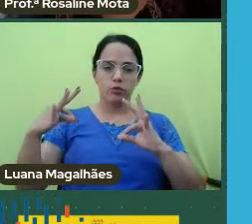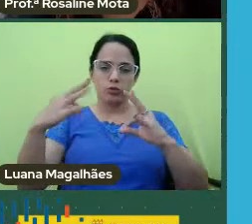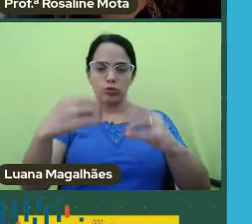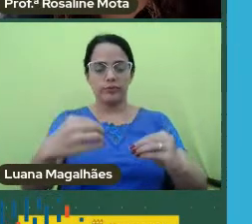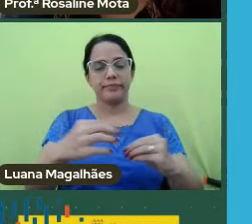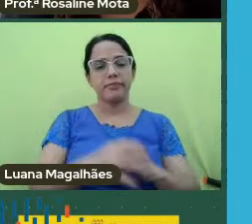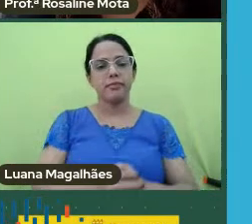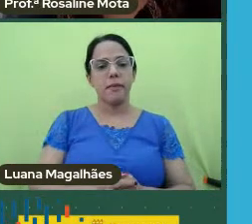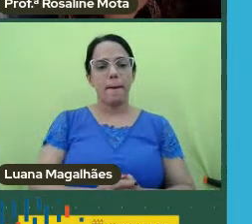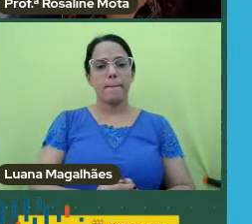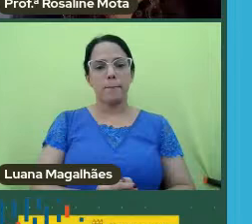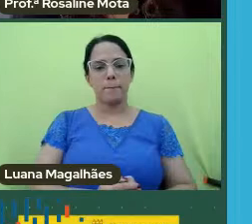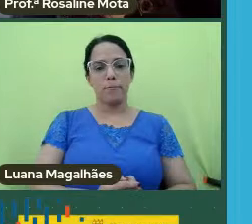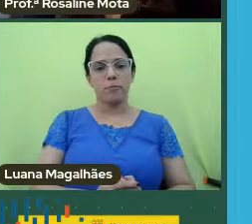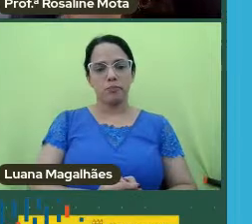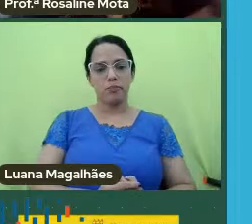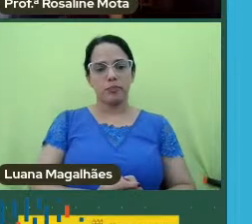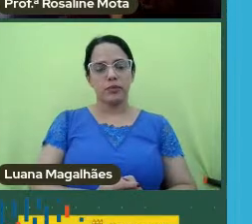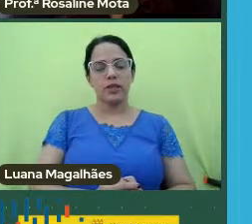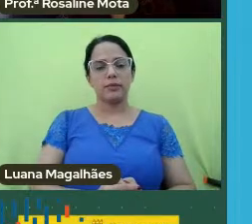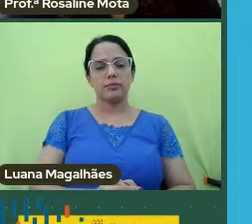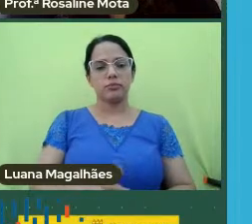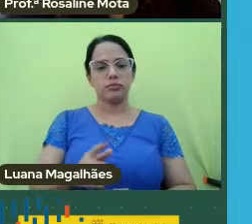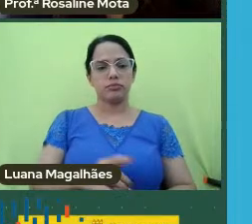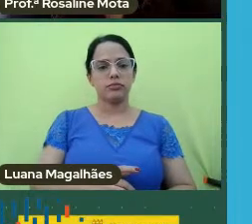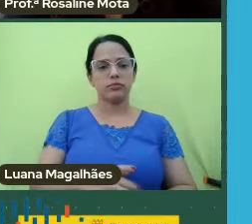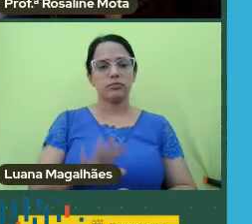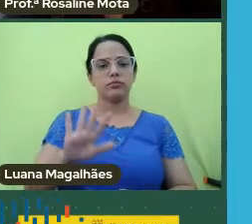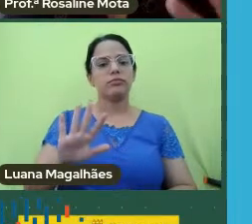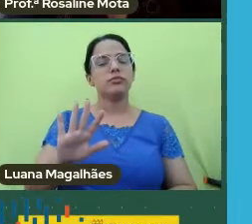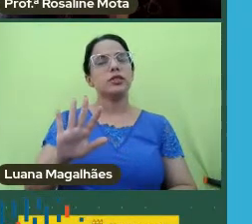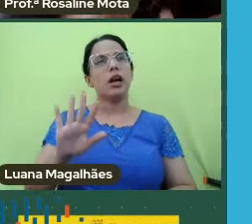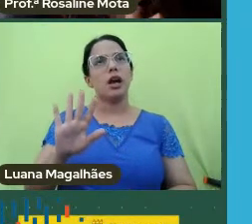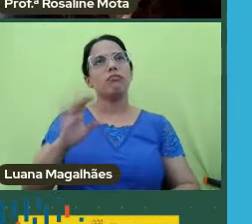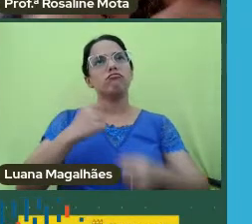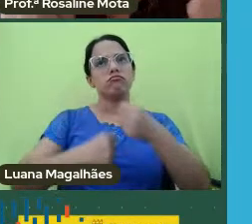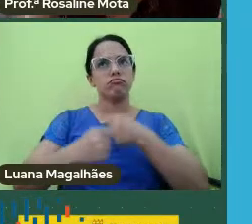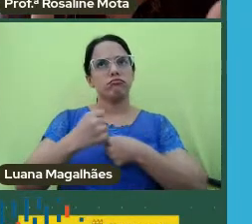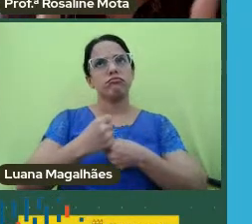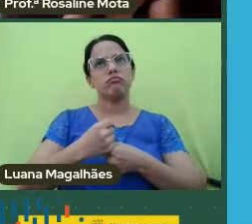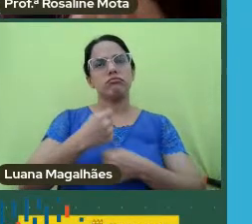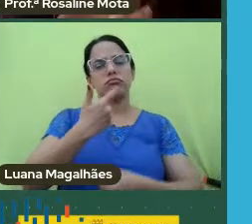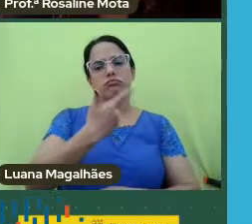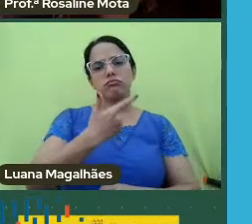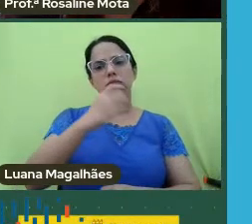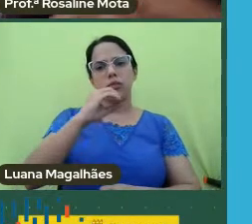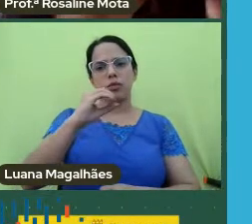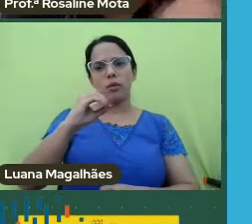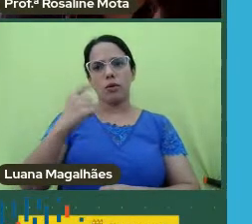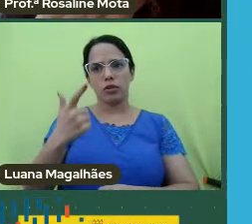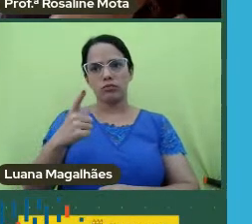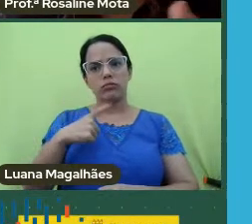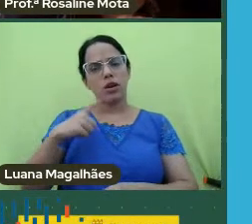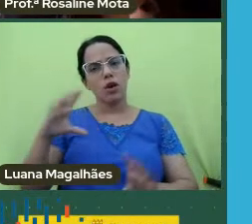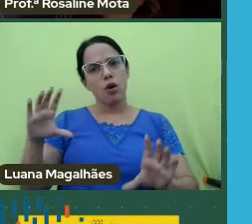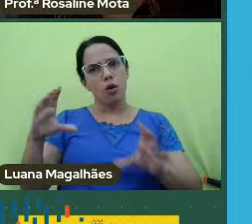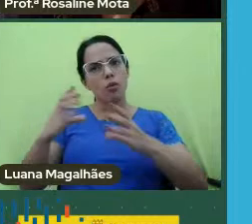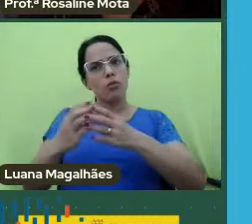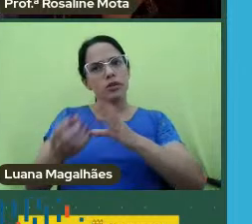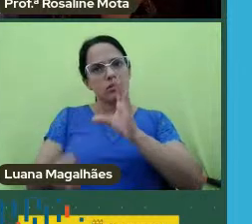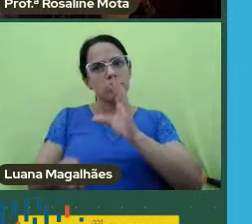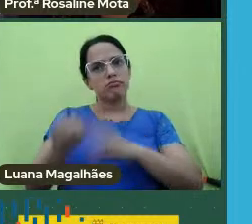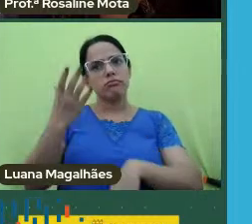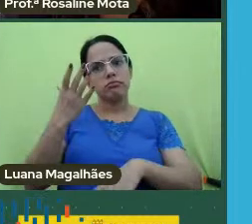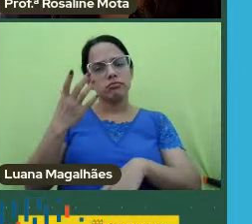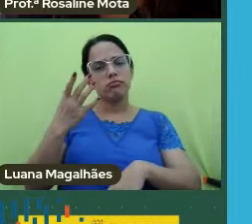uma coisa também que fez com que... Ah, tá. Lá em 2002, a gente tem... Ah, vamos ter comissão de revisão de prontuários, vamos ver